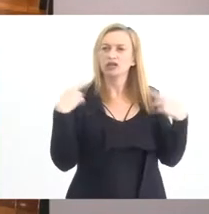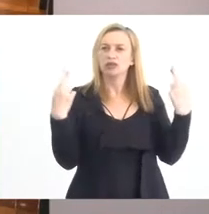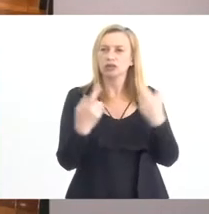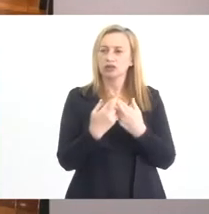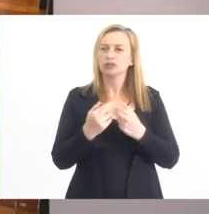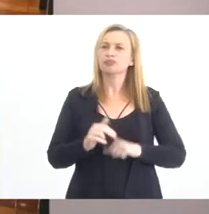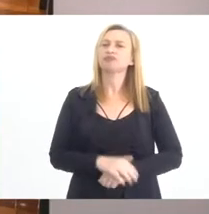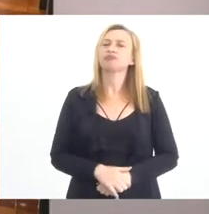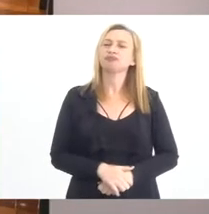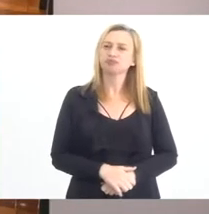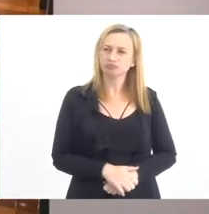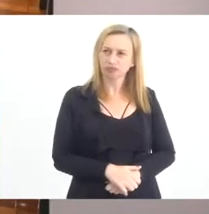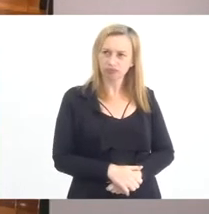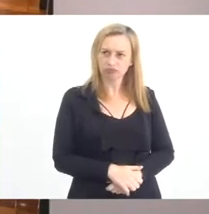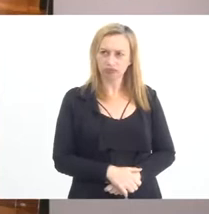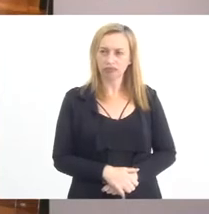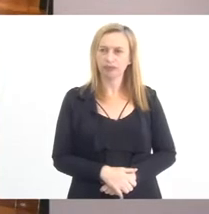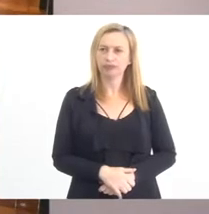pública.